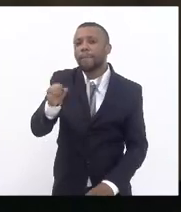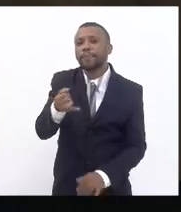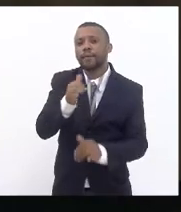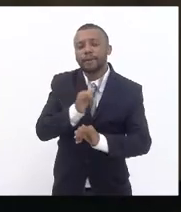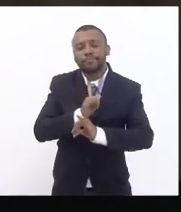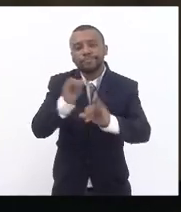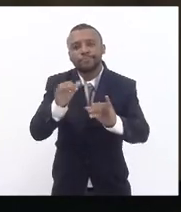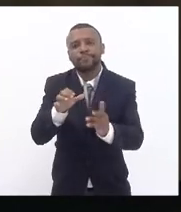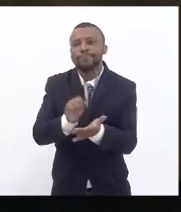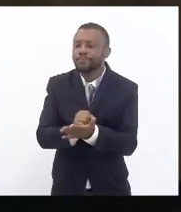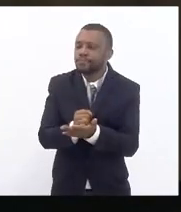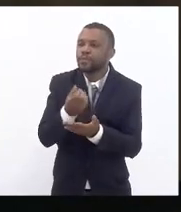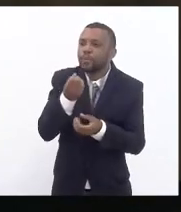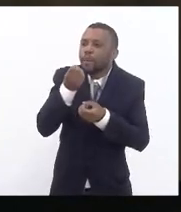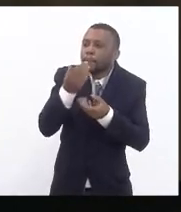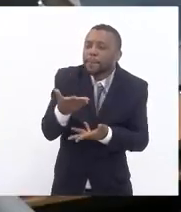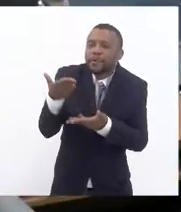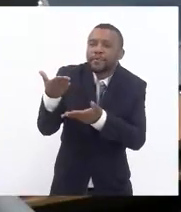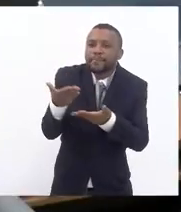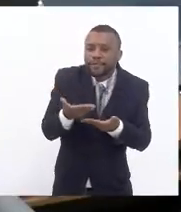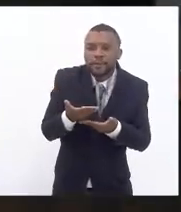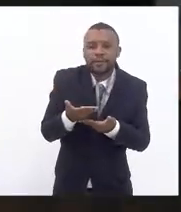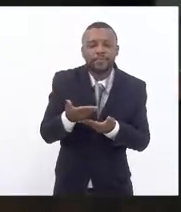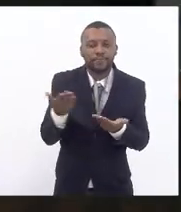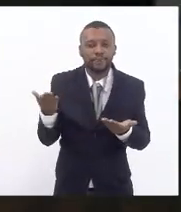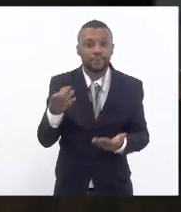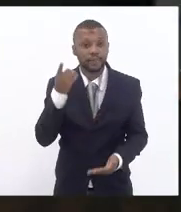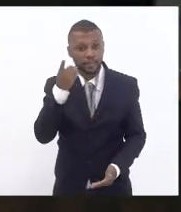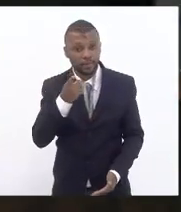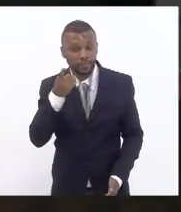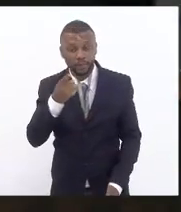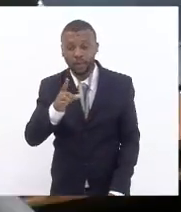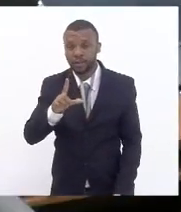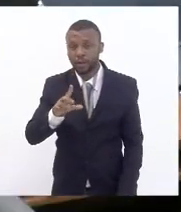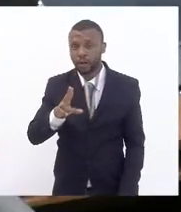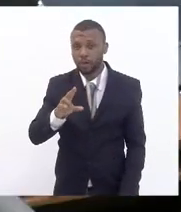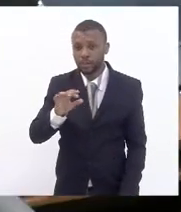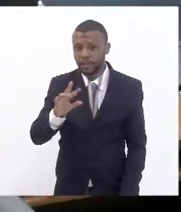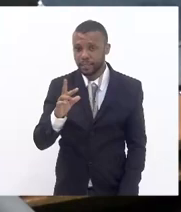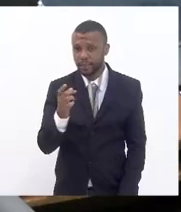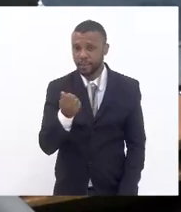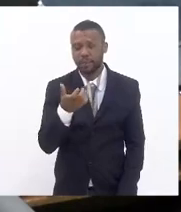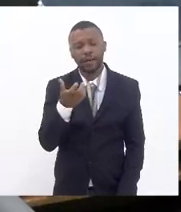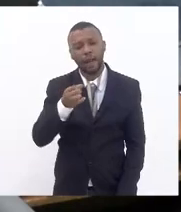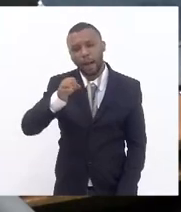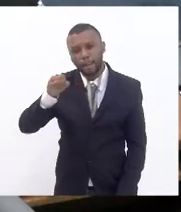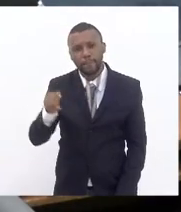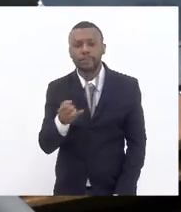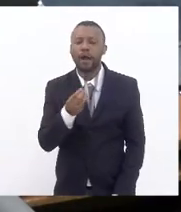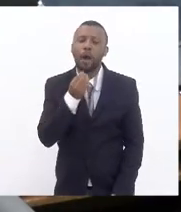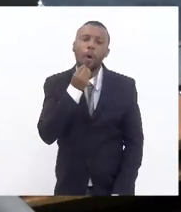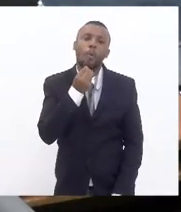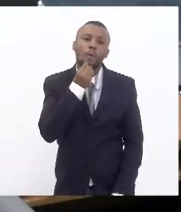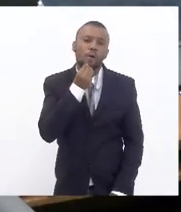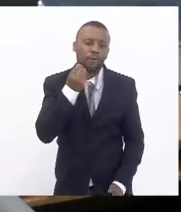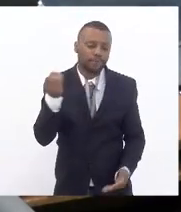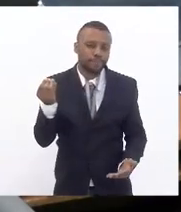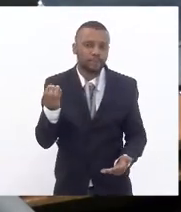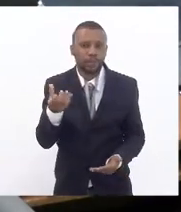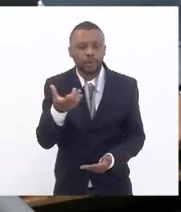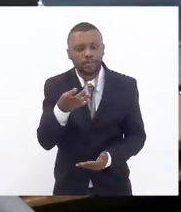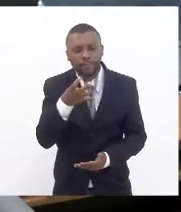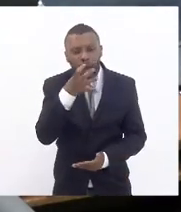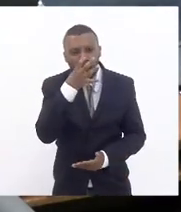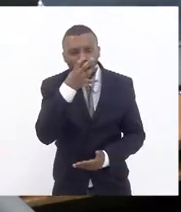vereador. Sejam muito bem-vindos. Deputada Lucinha. Eu queria aproveitar a oportunidade, já que eu vi